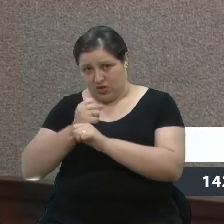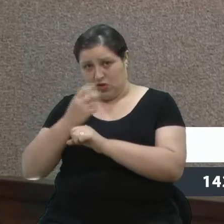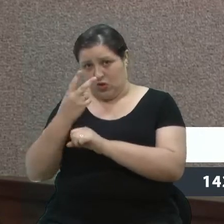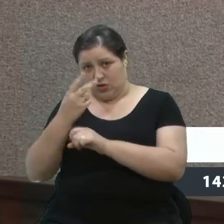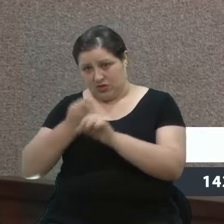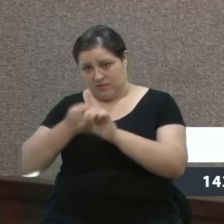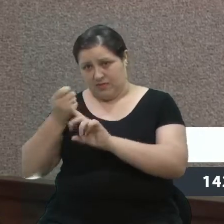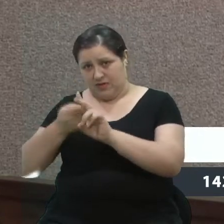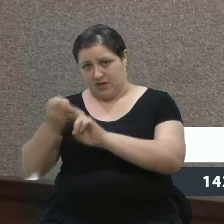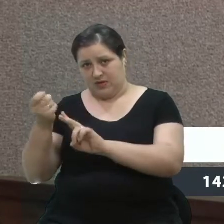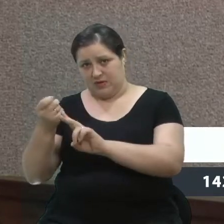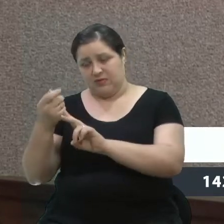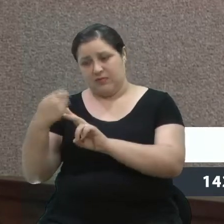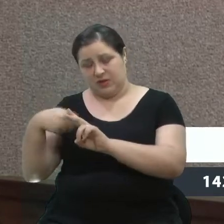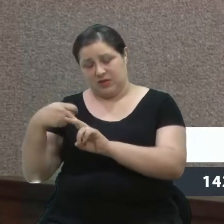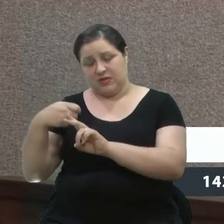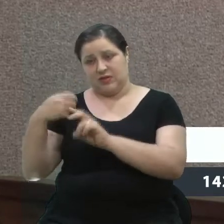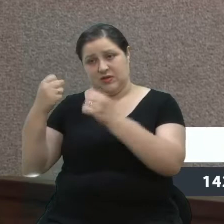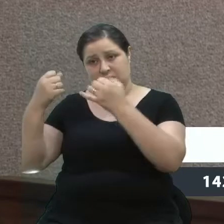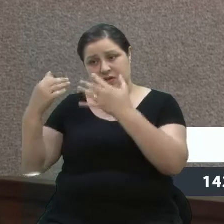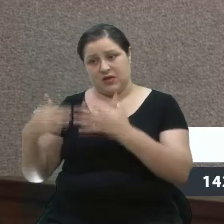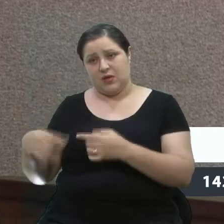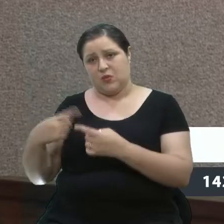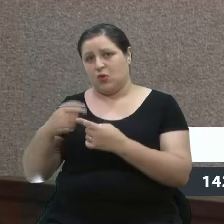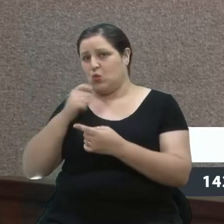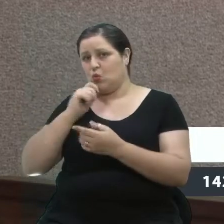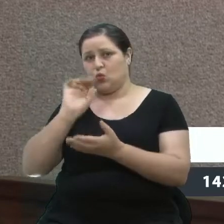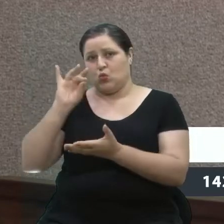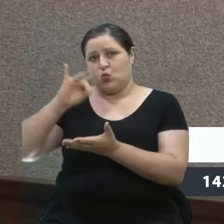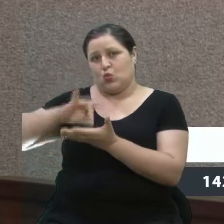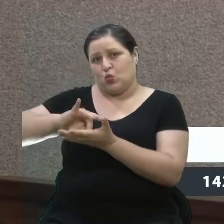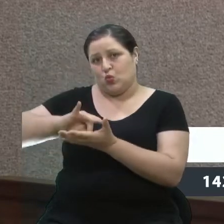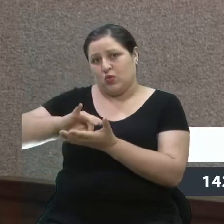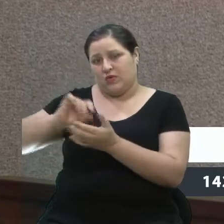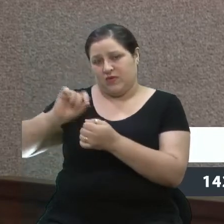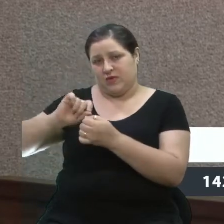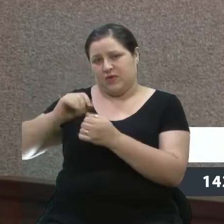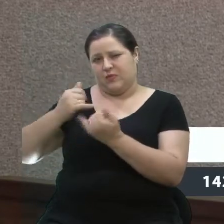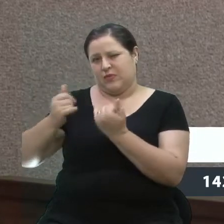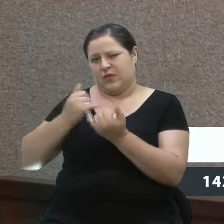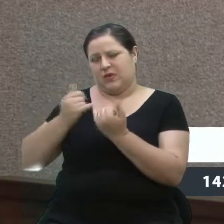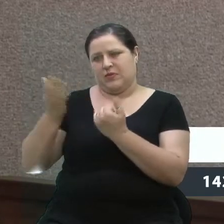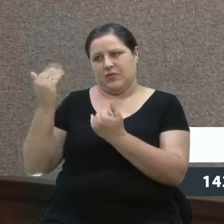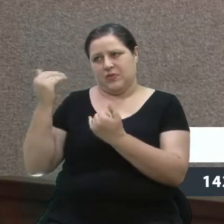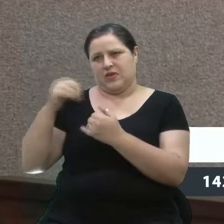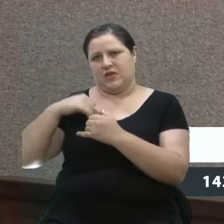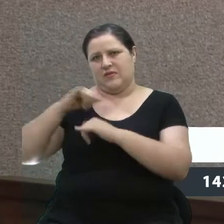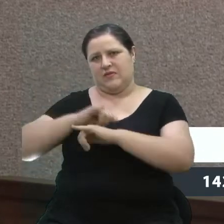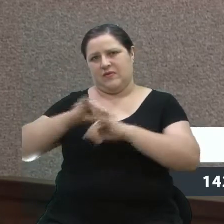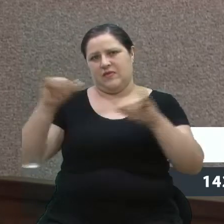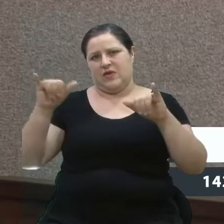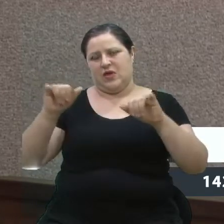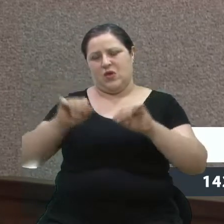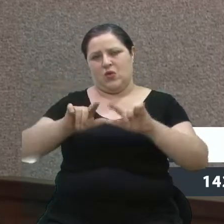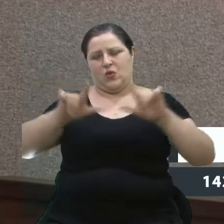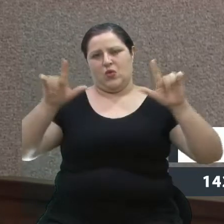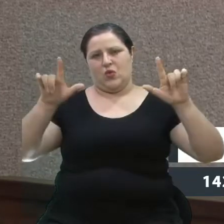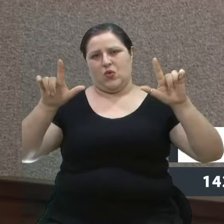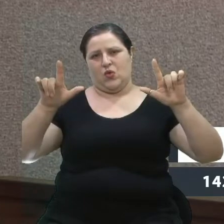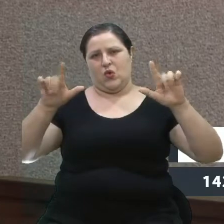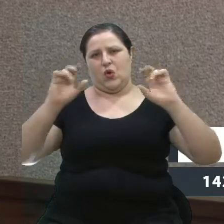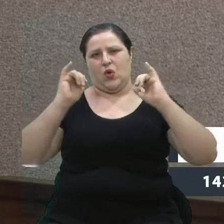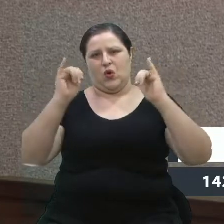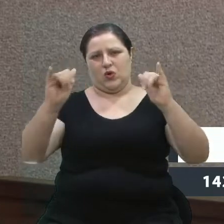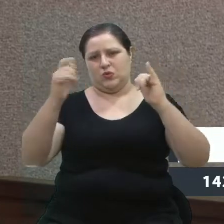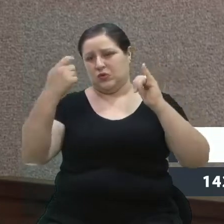esclarecidas por que não estão sendo implementadas. Por exemplo, propaganda atrás dos ônibus. Não precisava nós